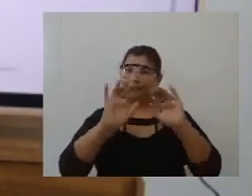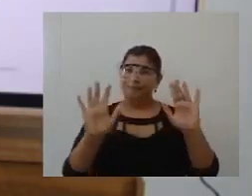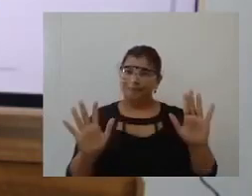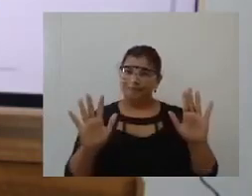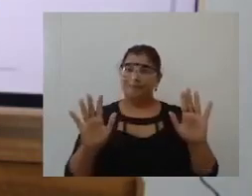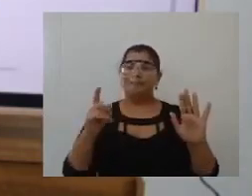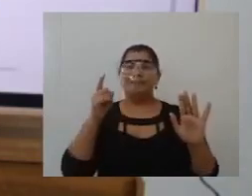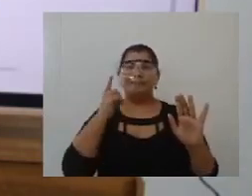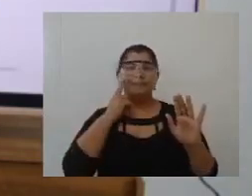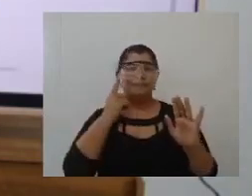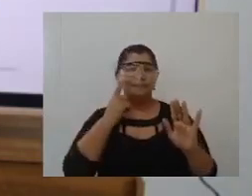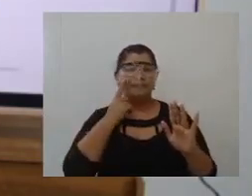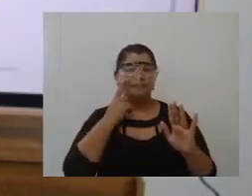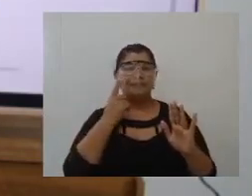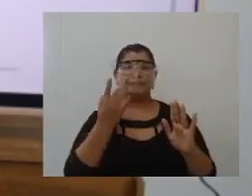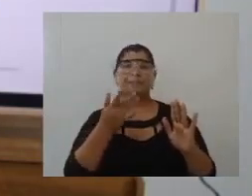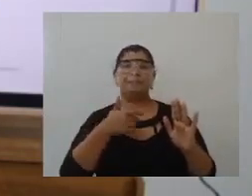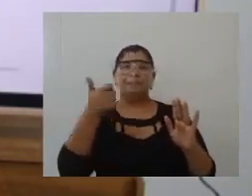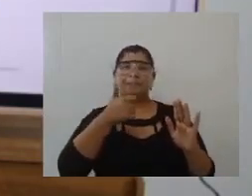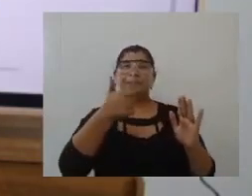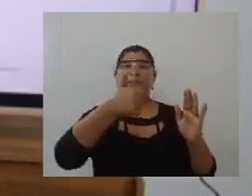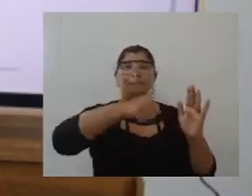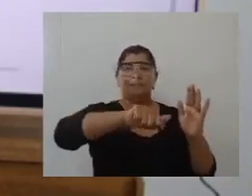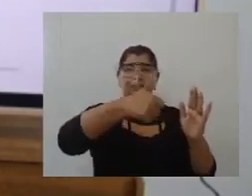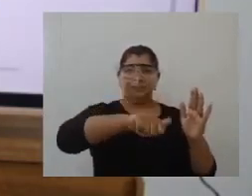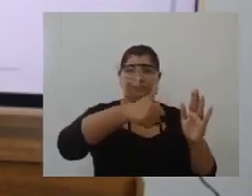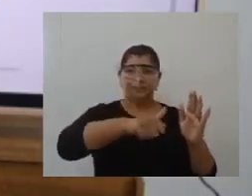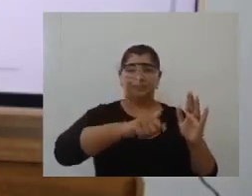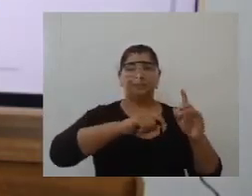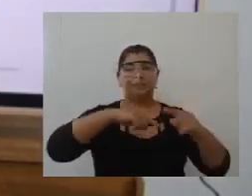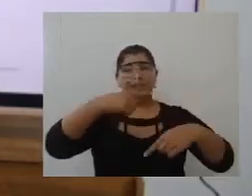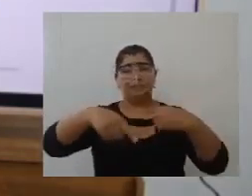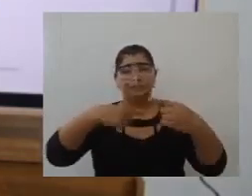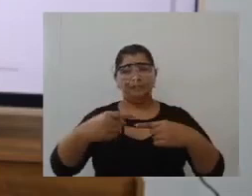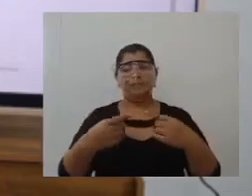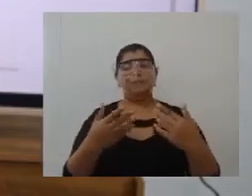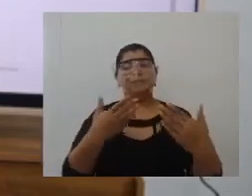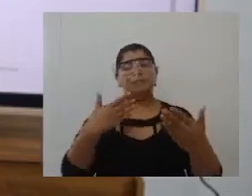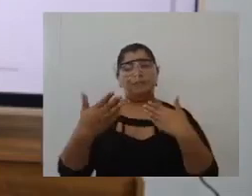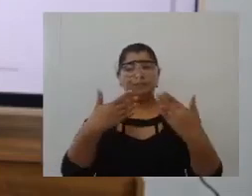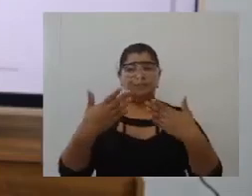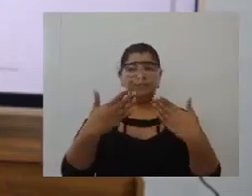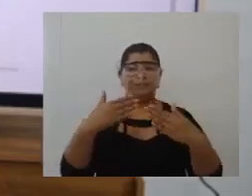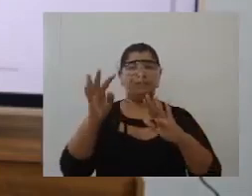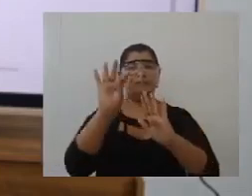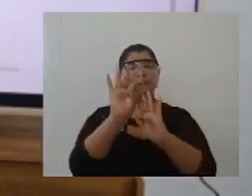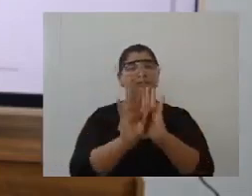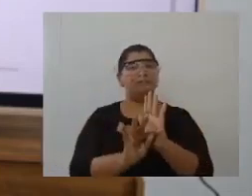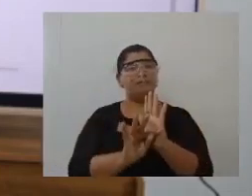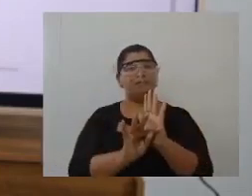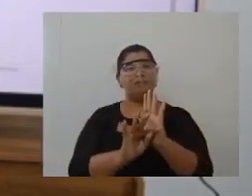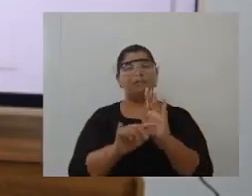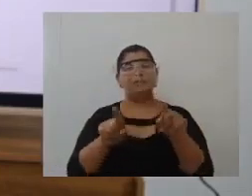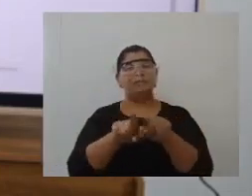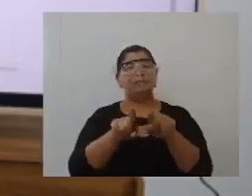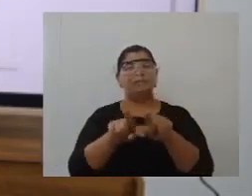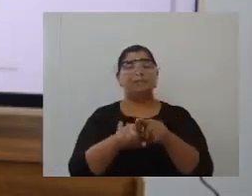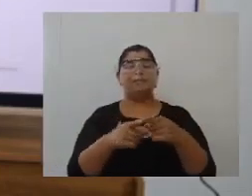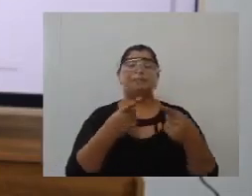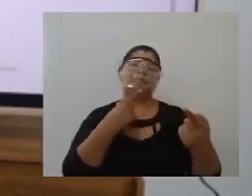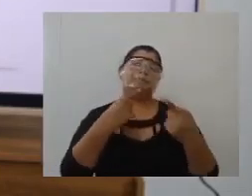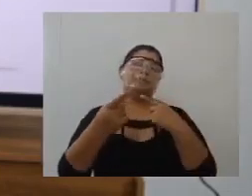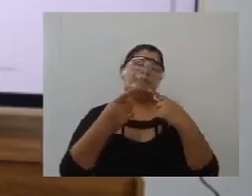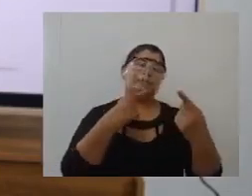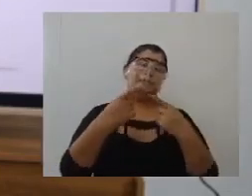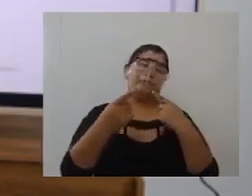aspas, vocês vão julgar e depois vão conversar com o texto. É como se fosse um